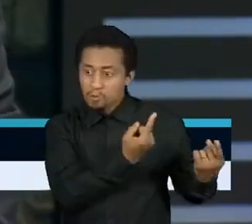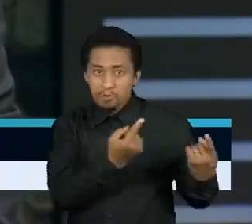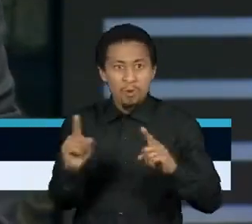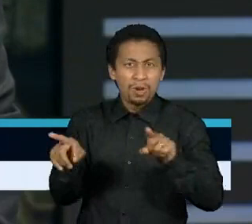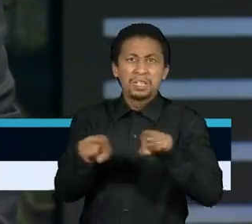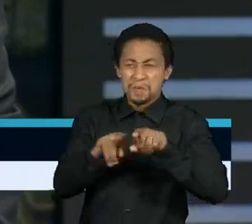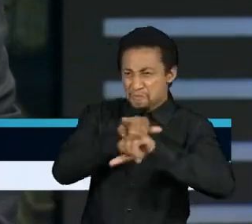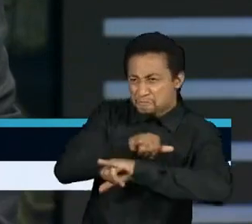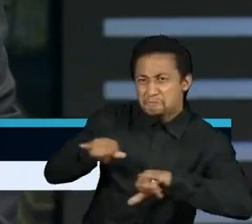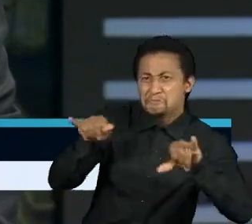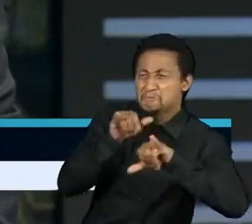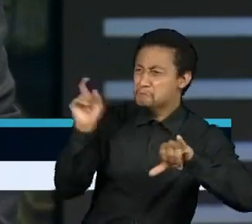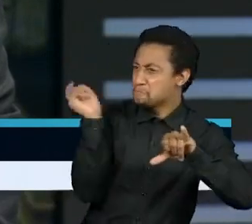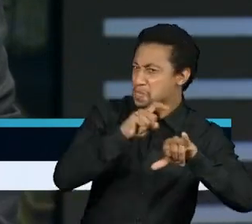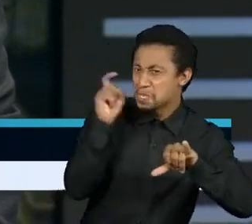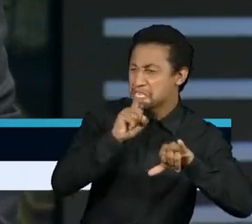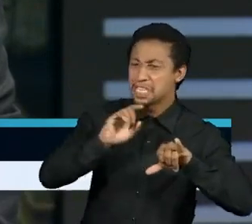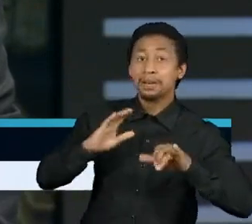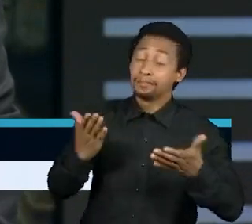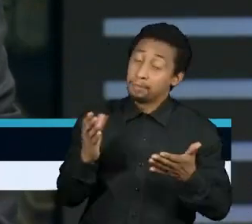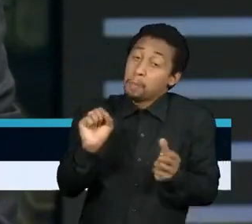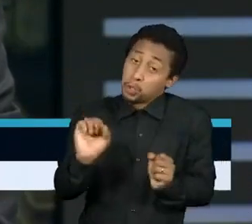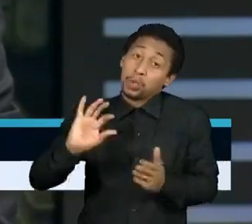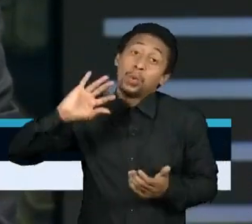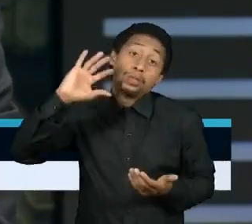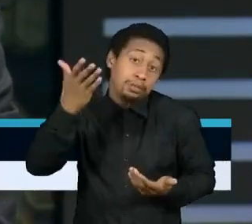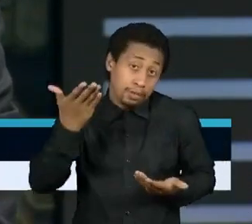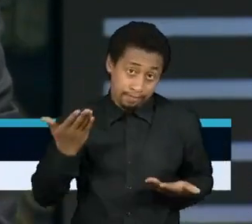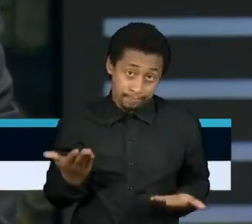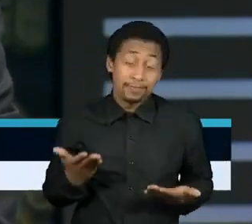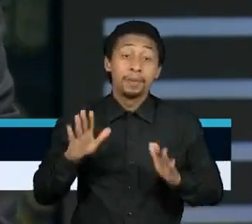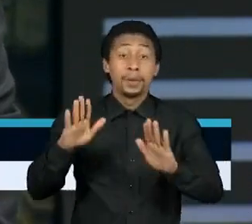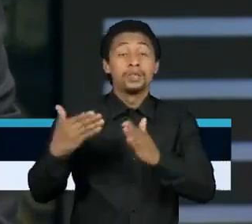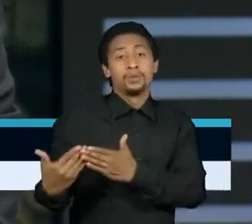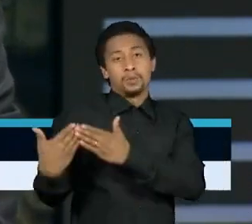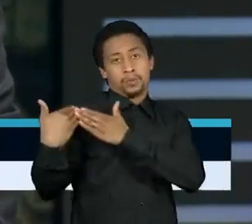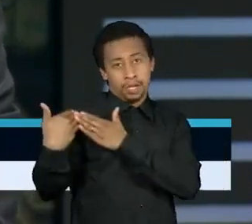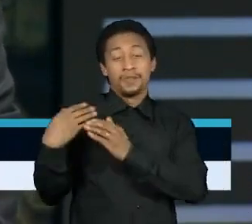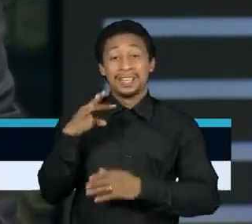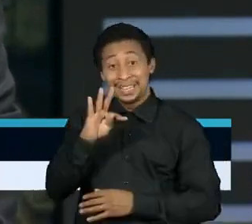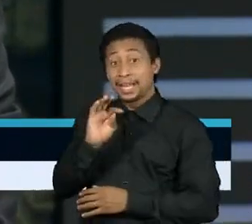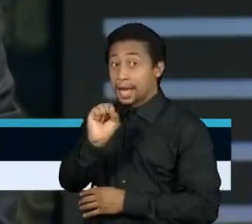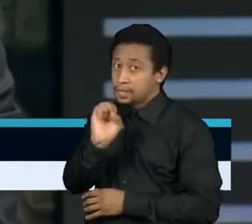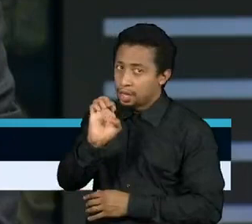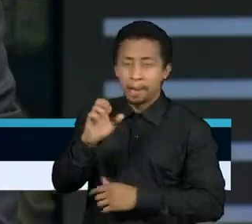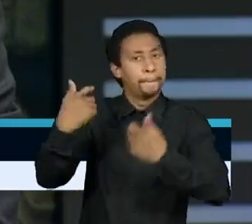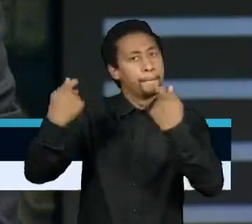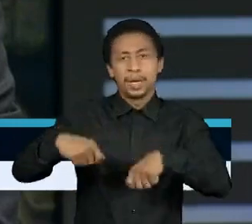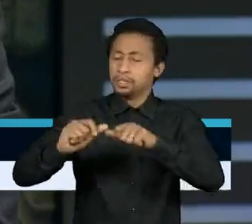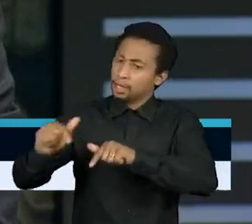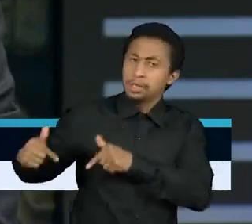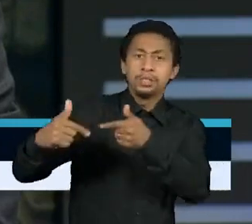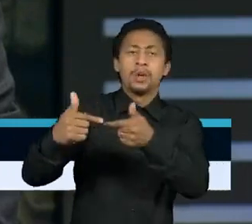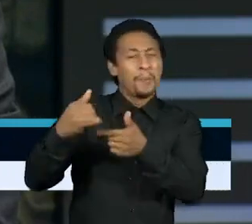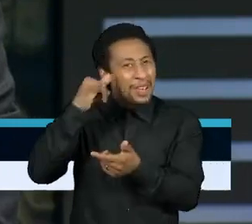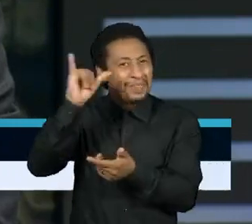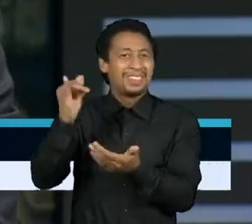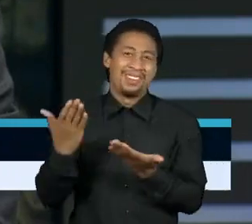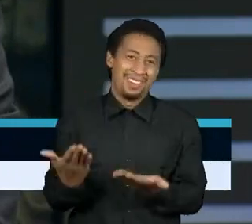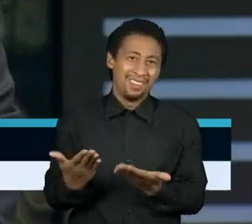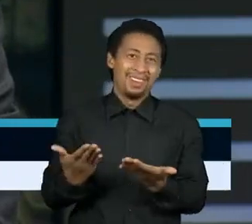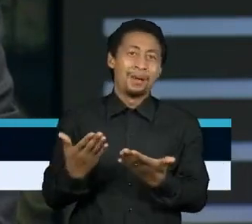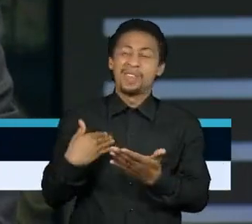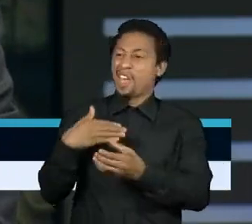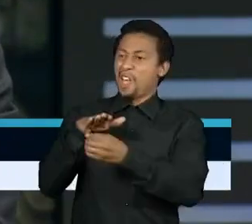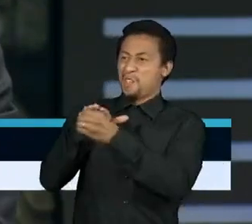ter um trabalho muito grande para controlar isso. Tomara consiga evitar isso, porque a gente viu que destruir reputação é uma